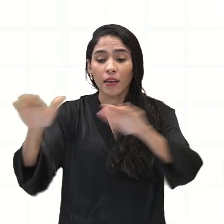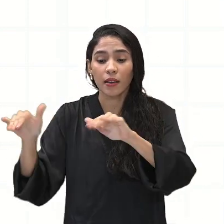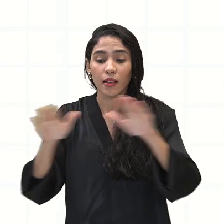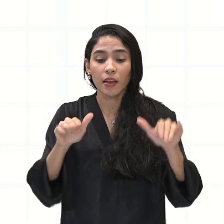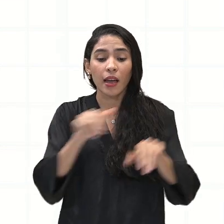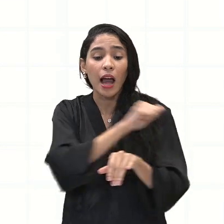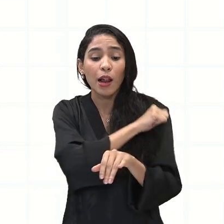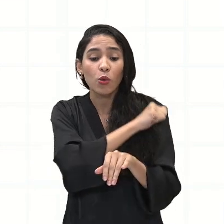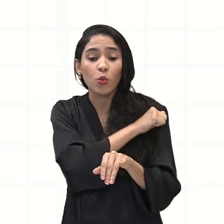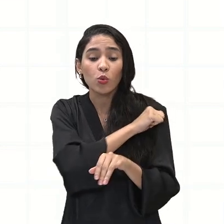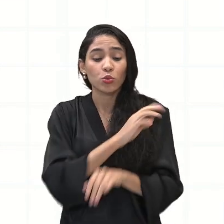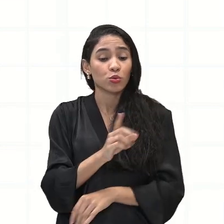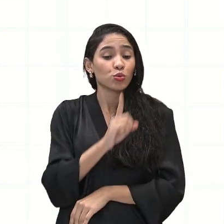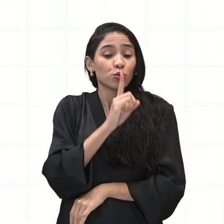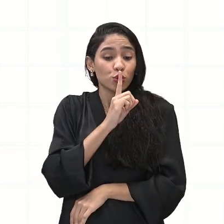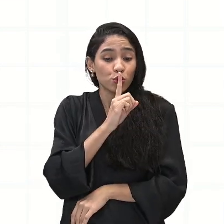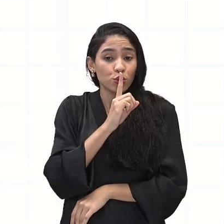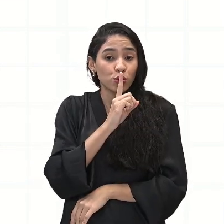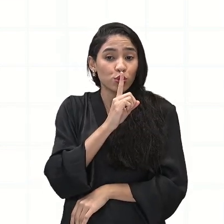turmas, silêncio.